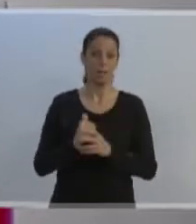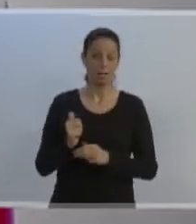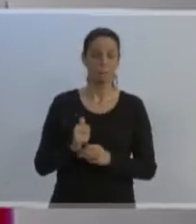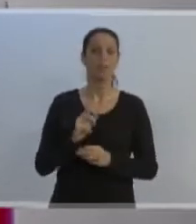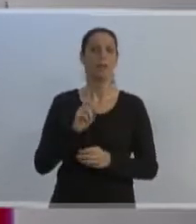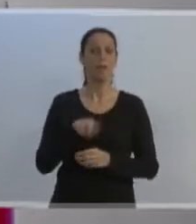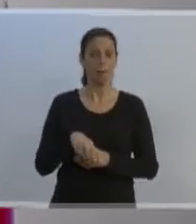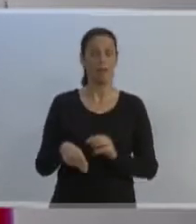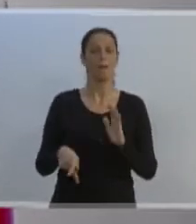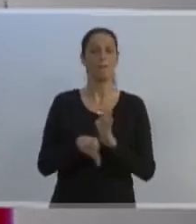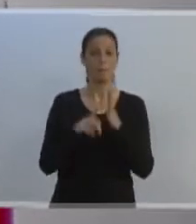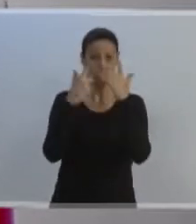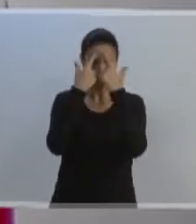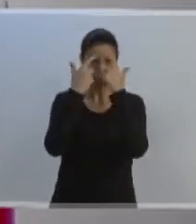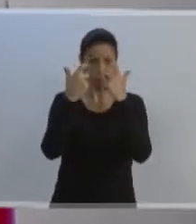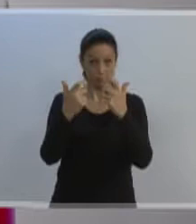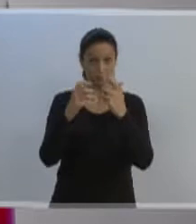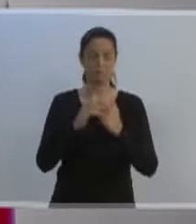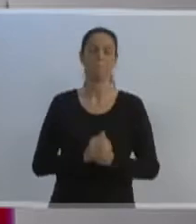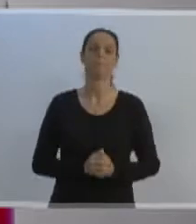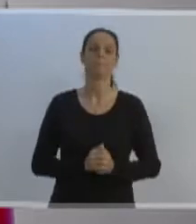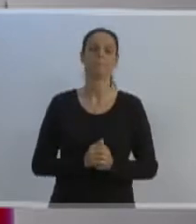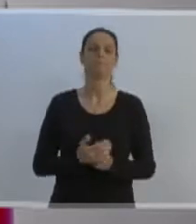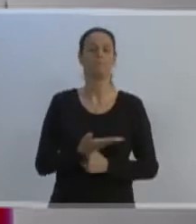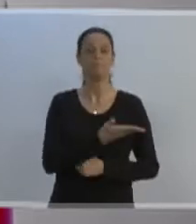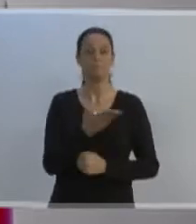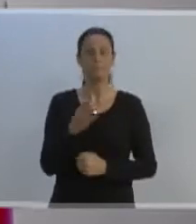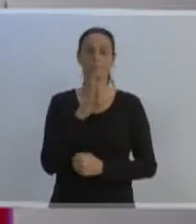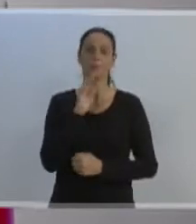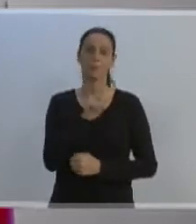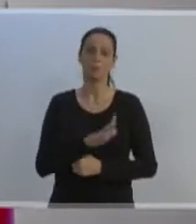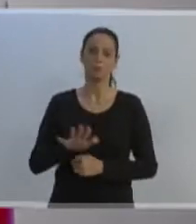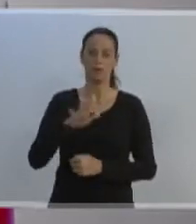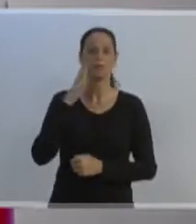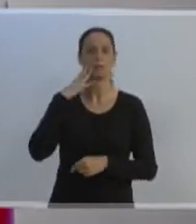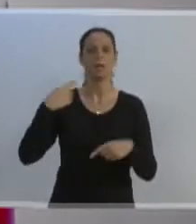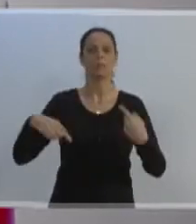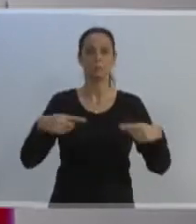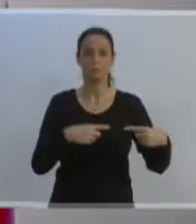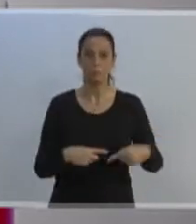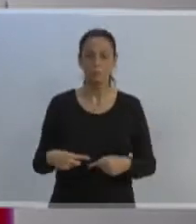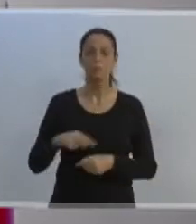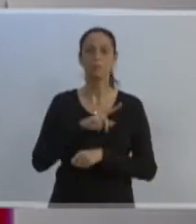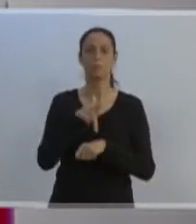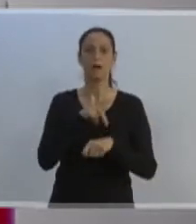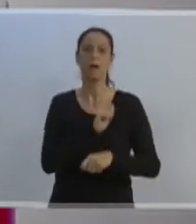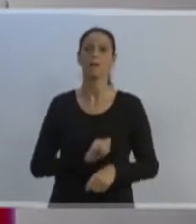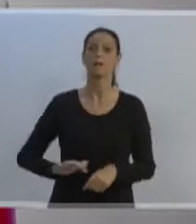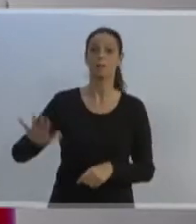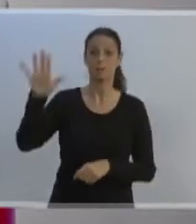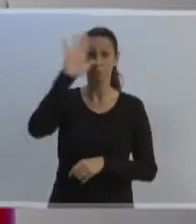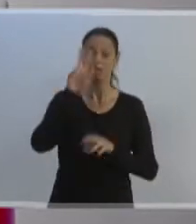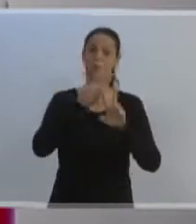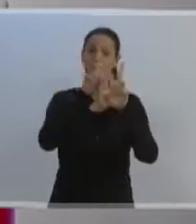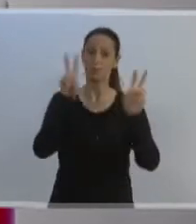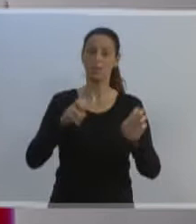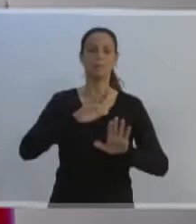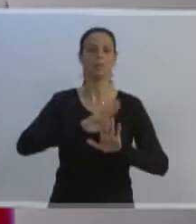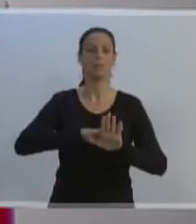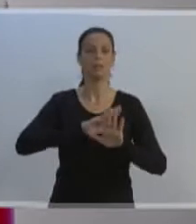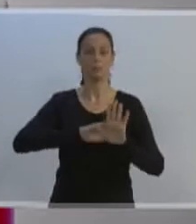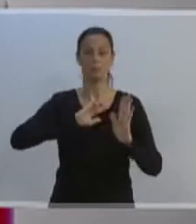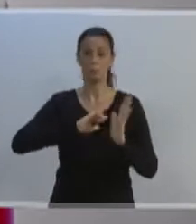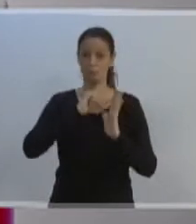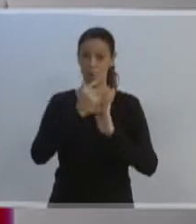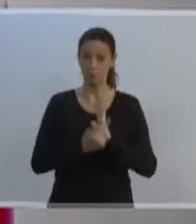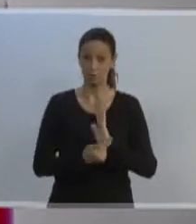de violência. 2. É de conhecimento geral o debate no âmbito nacional da nossa nação sobre a ideologia de